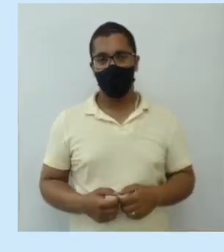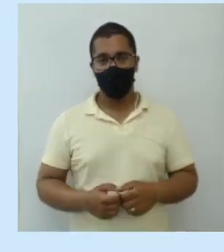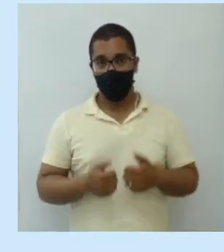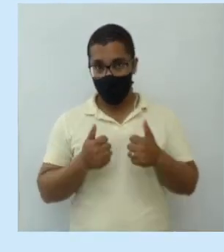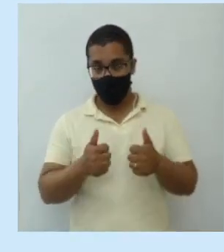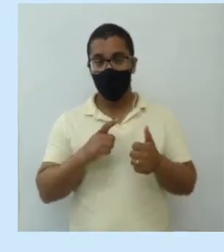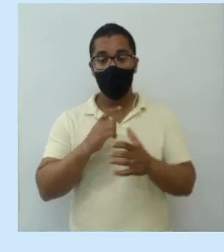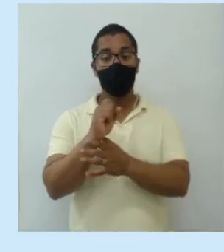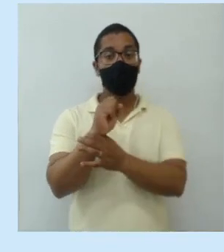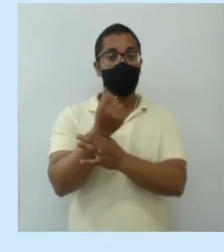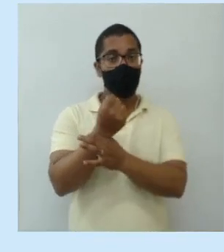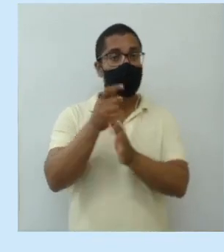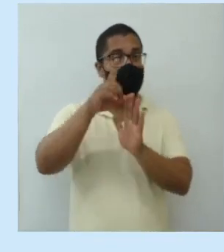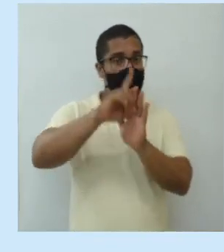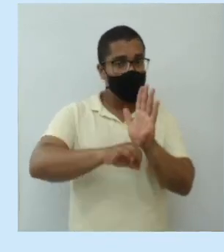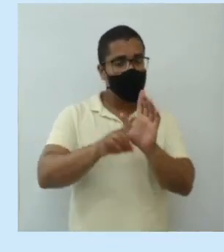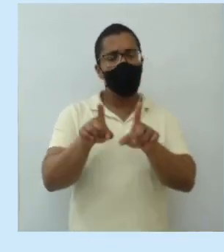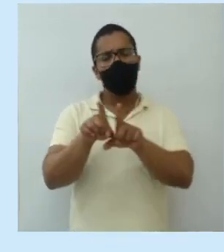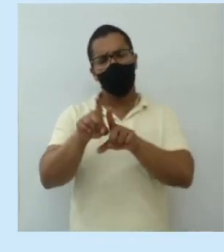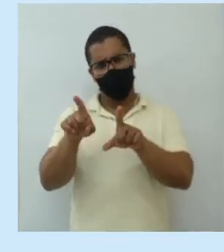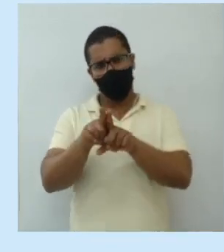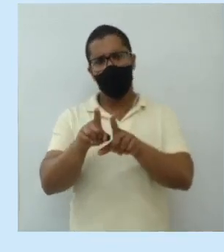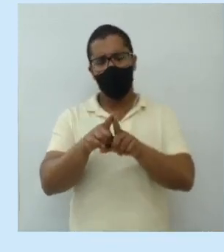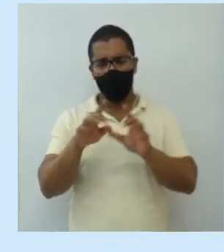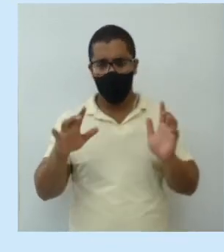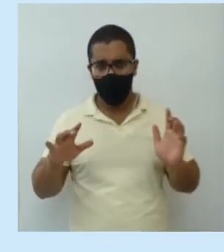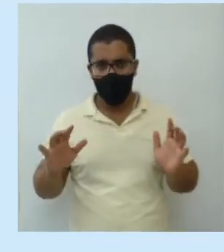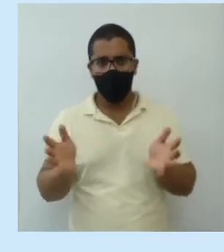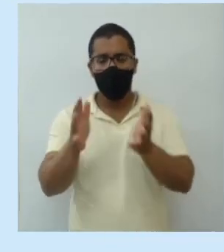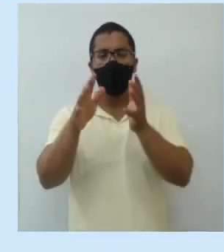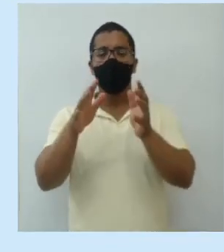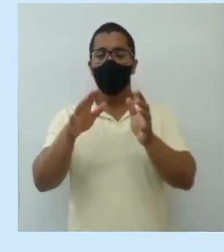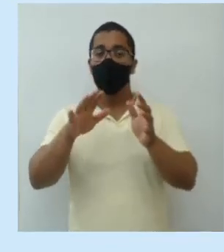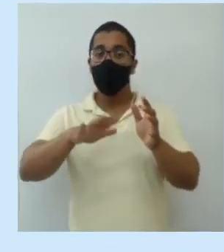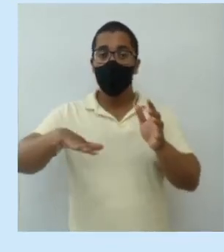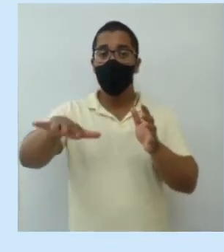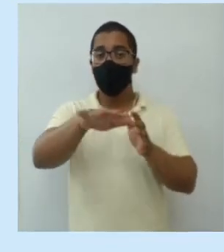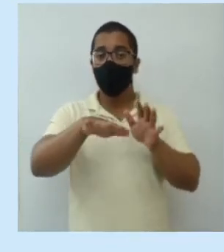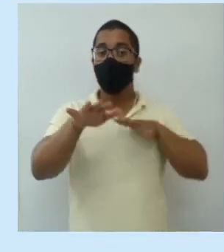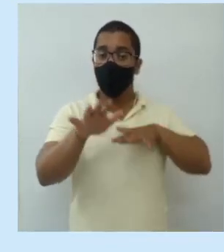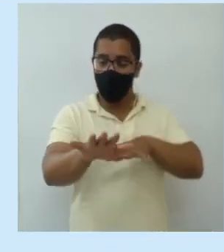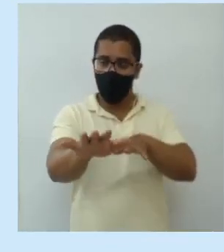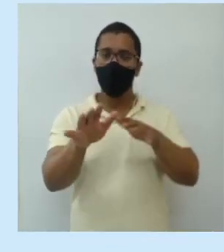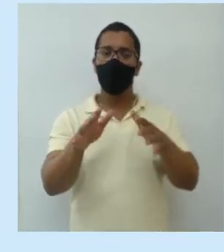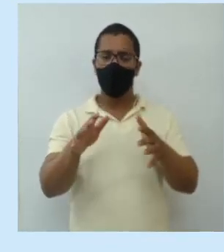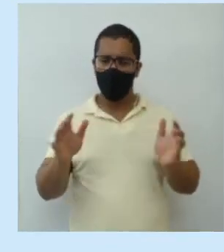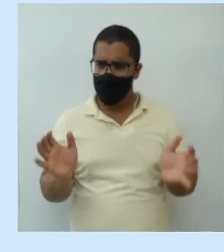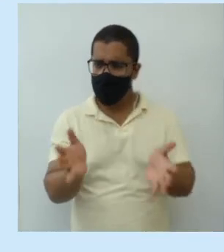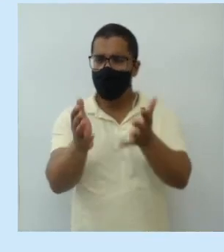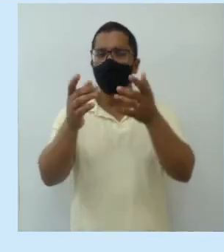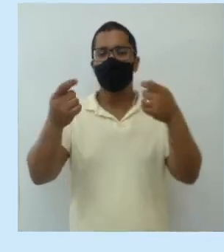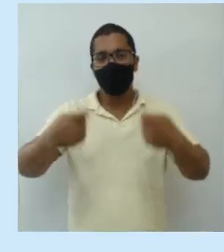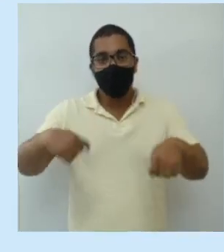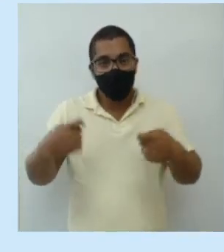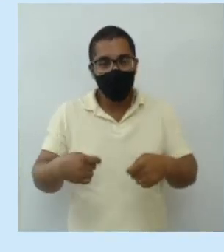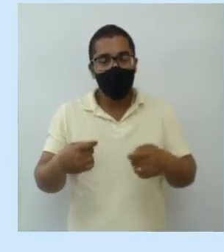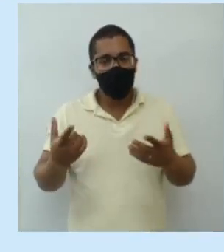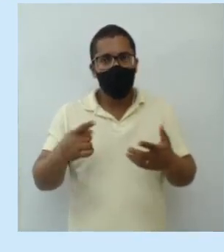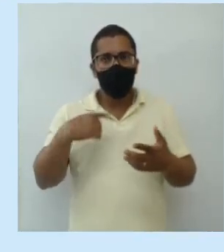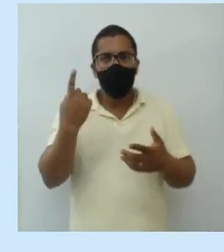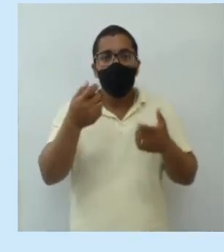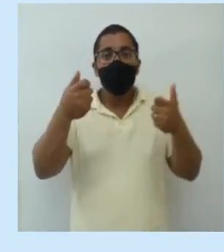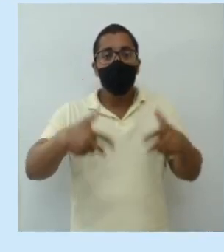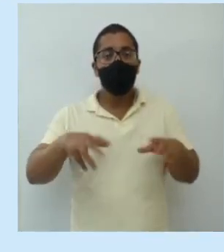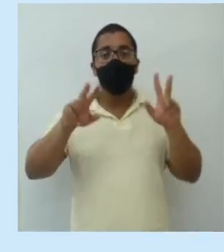Tanto garantindo direitos, como também incentivando a organização desses movimentos. Então, quando a gente fala em política,